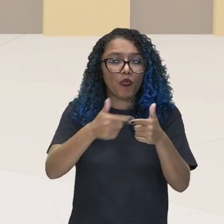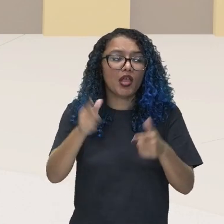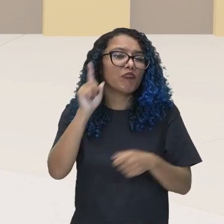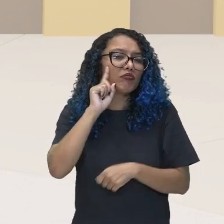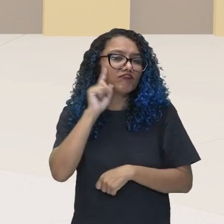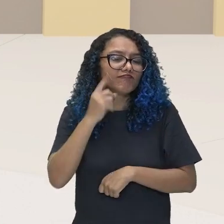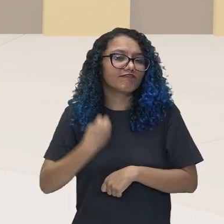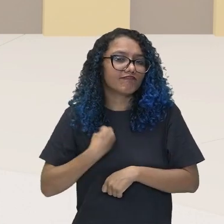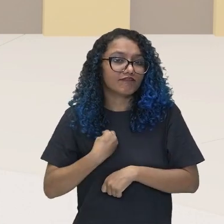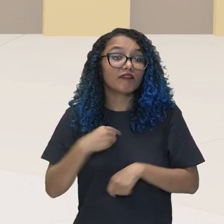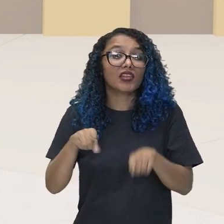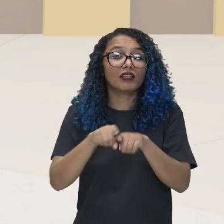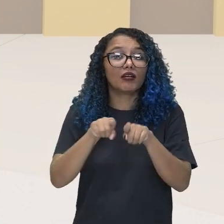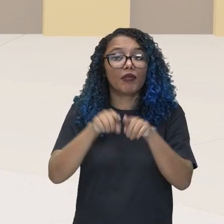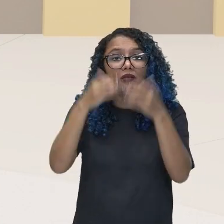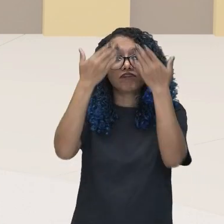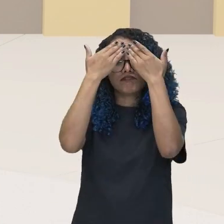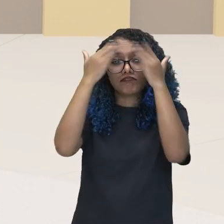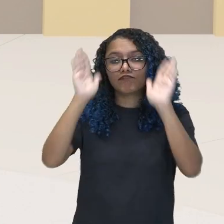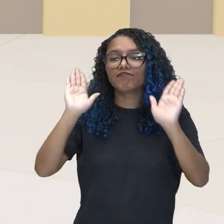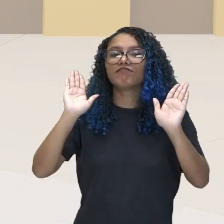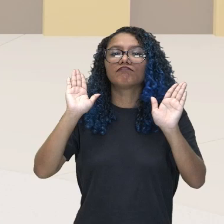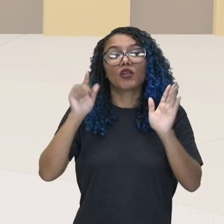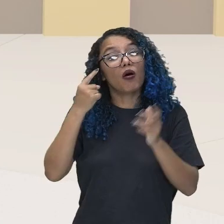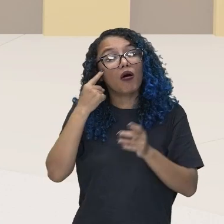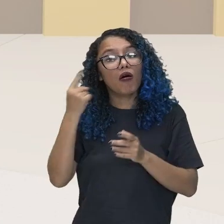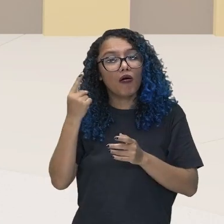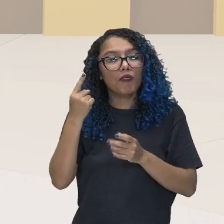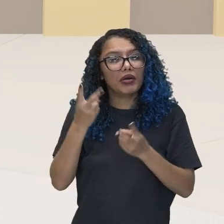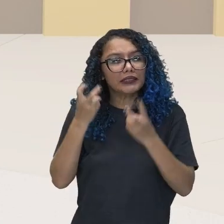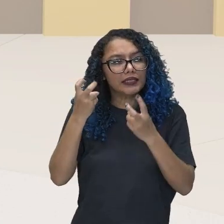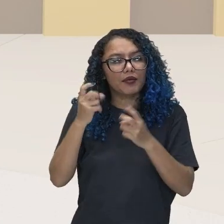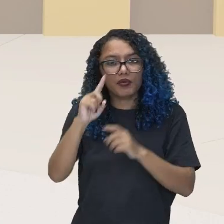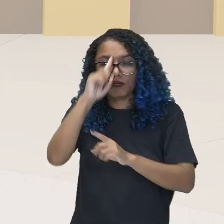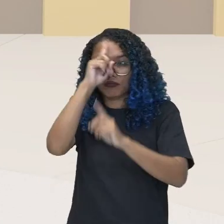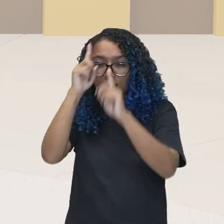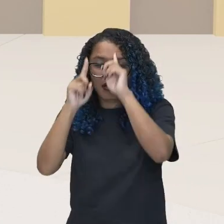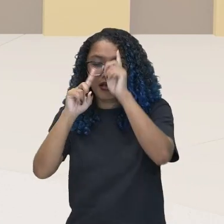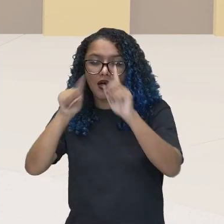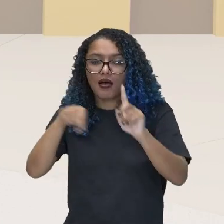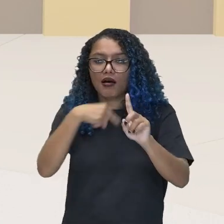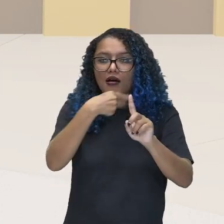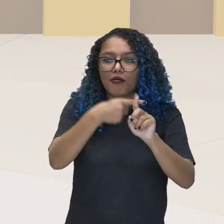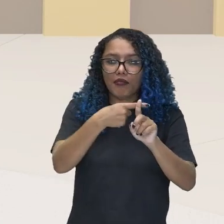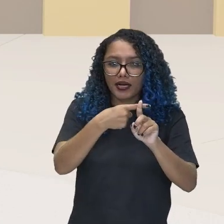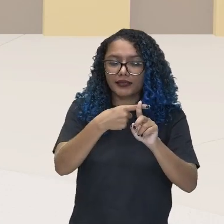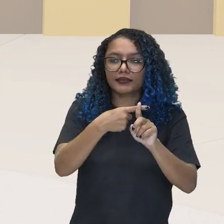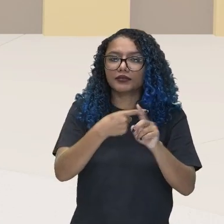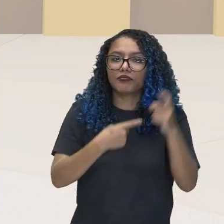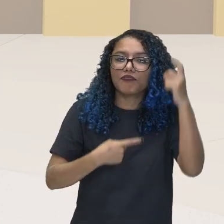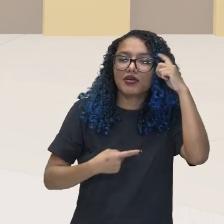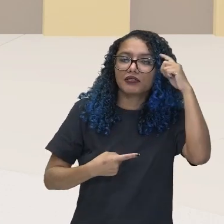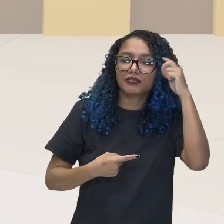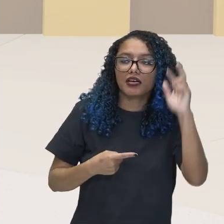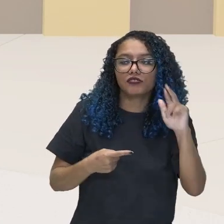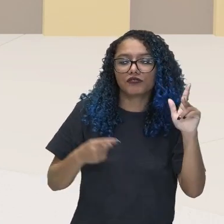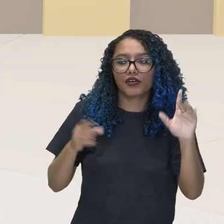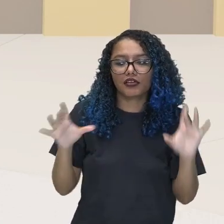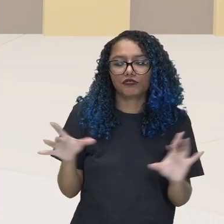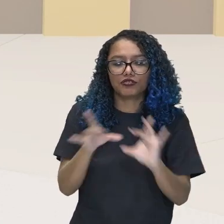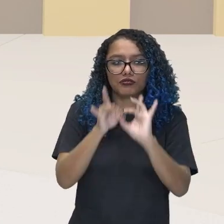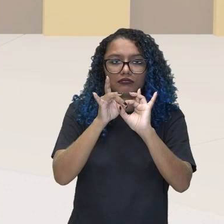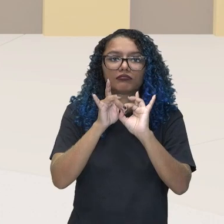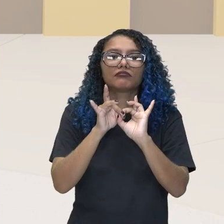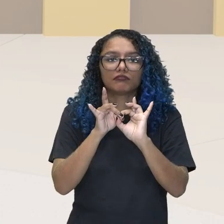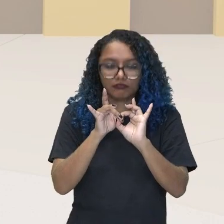pensamento ampliado. Olha aqui, a criatividade somada ao pensar fora da caixinha, né? Então, eu